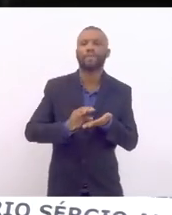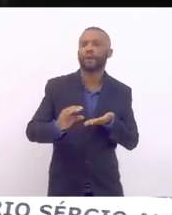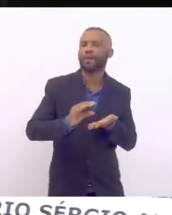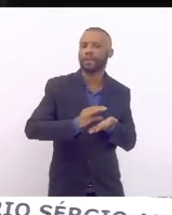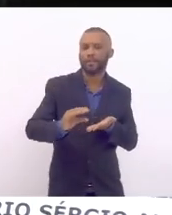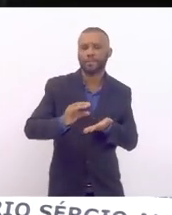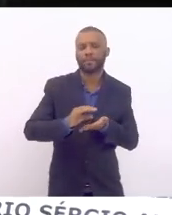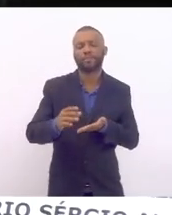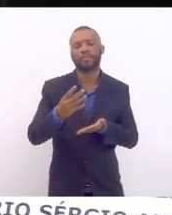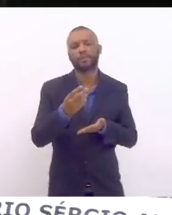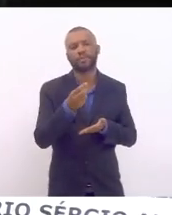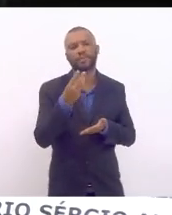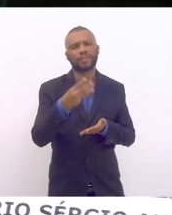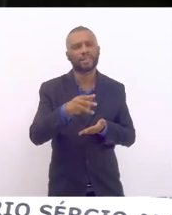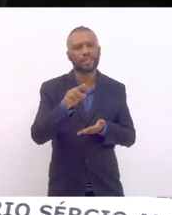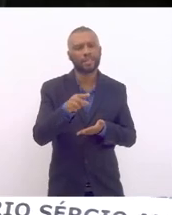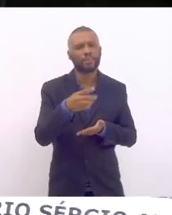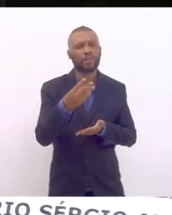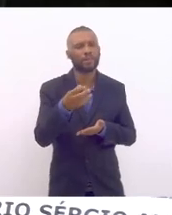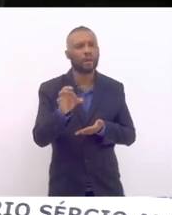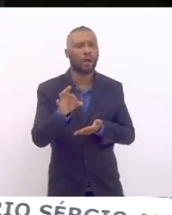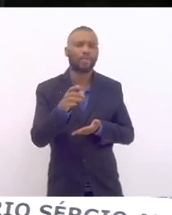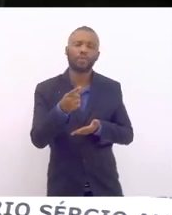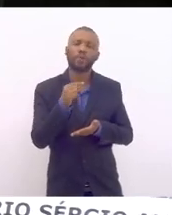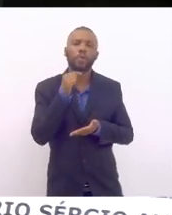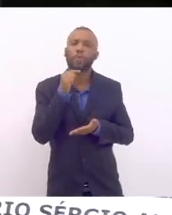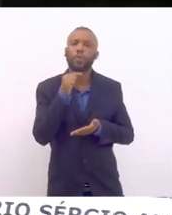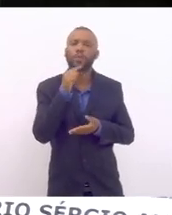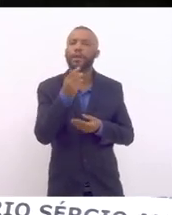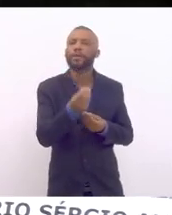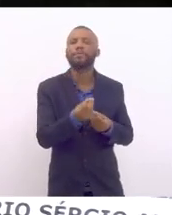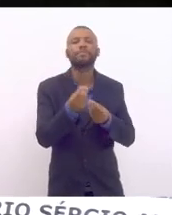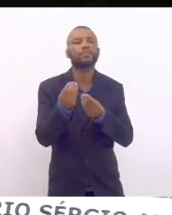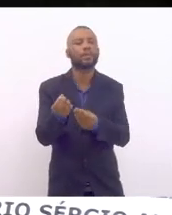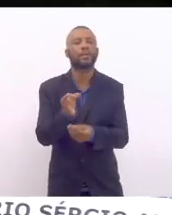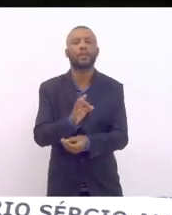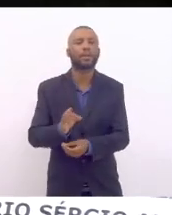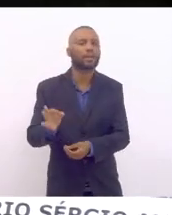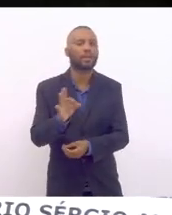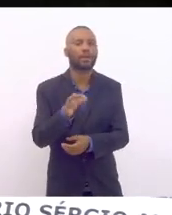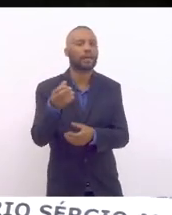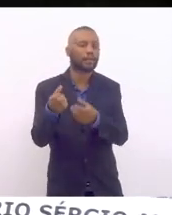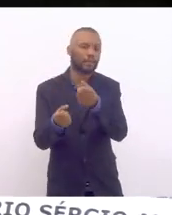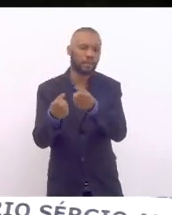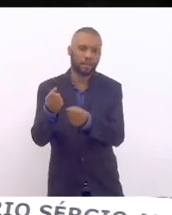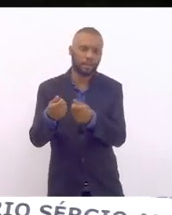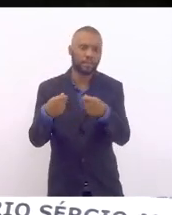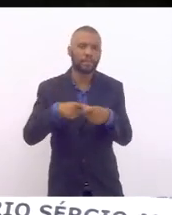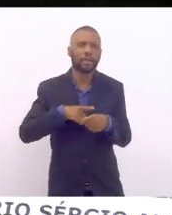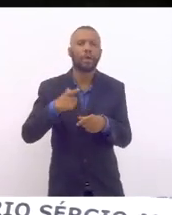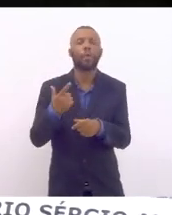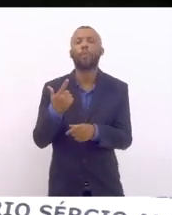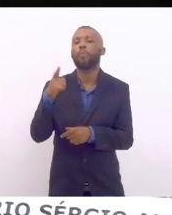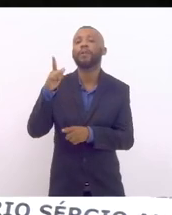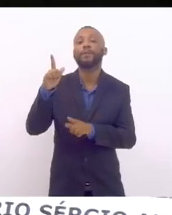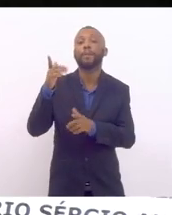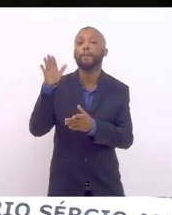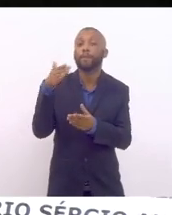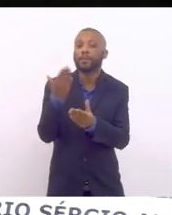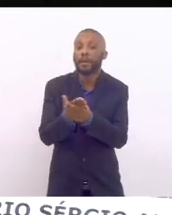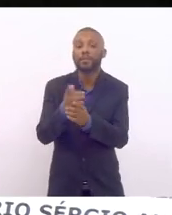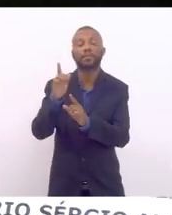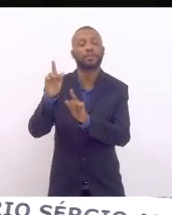três reais e 49 se eu não me engano hoje ele não consegue me entregar esse leite eu tenho que fazer um outro processo licitação